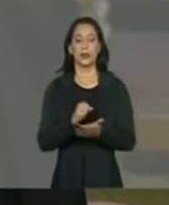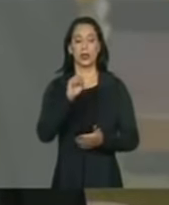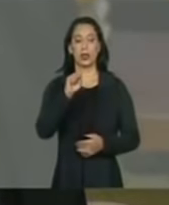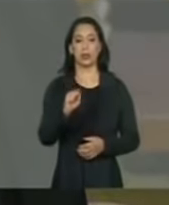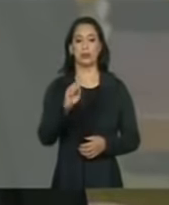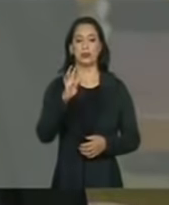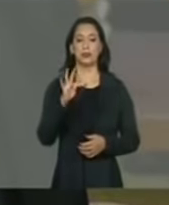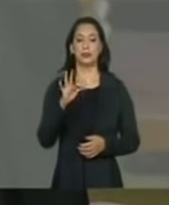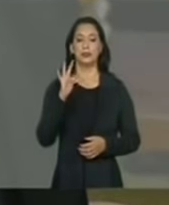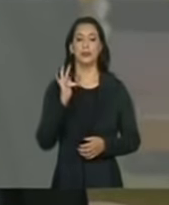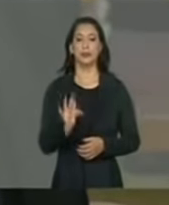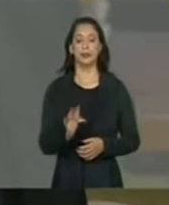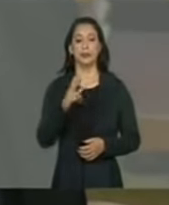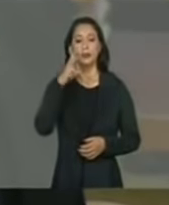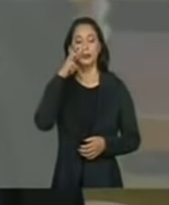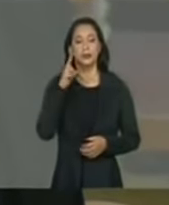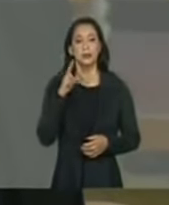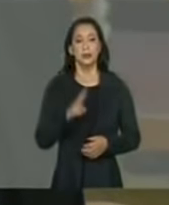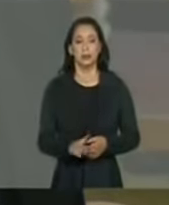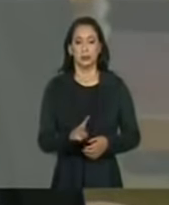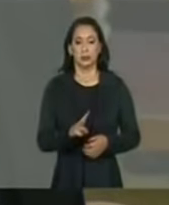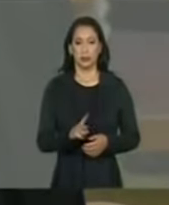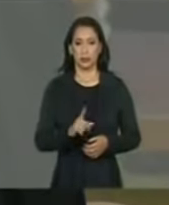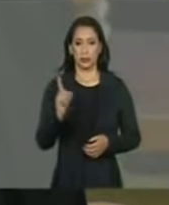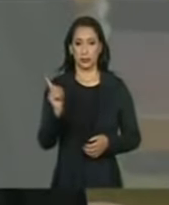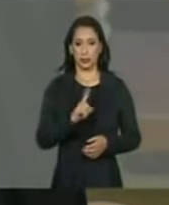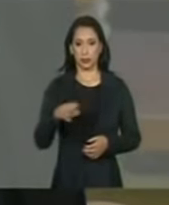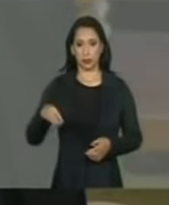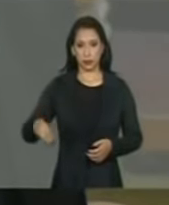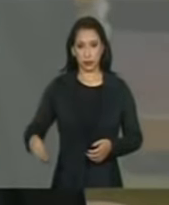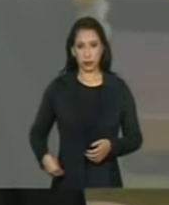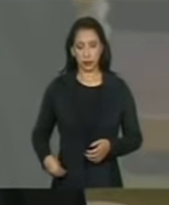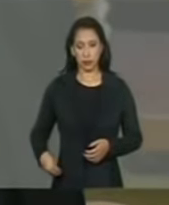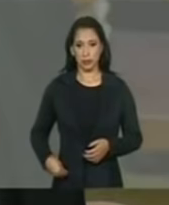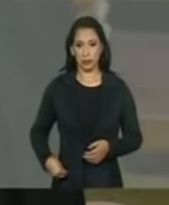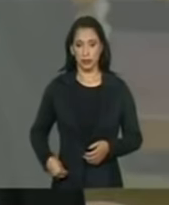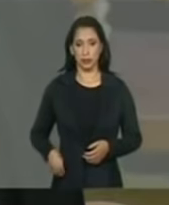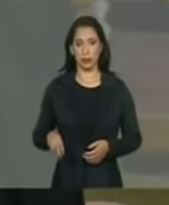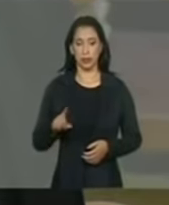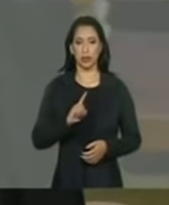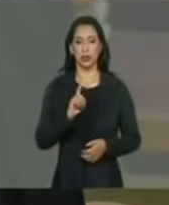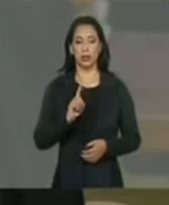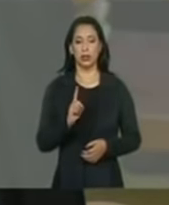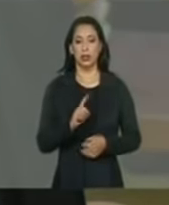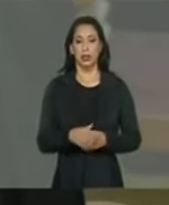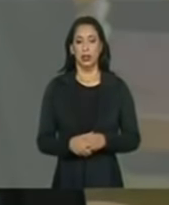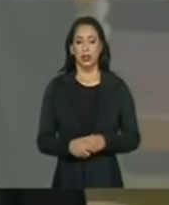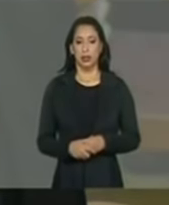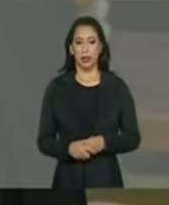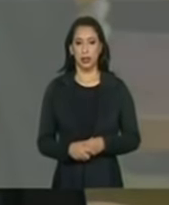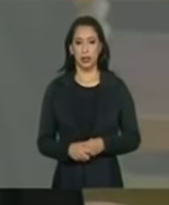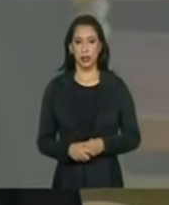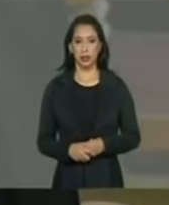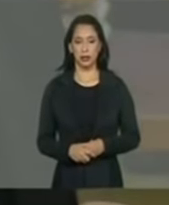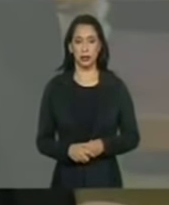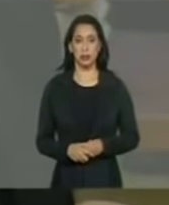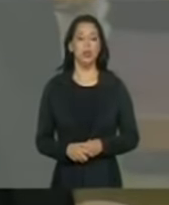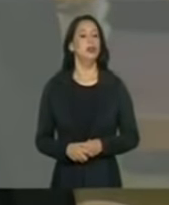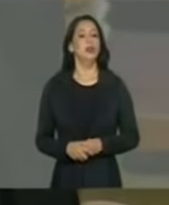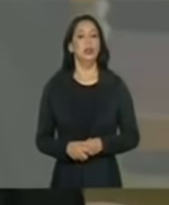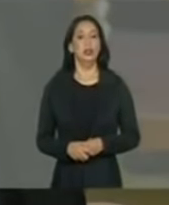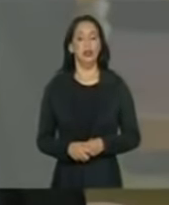princípio constitucional da não culpabilidade e impede que se lance o nome do réu do rol dos culpados